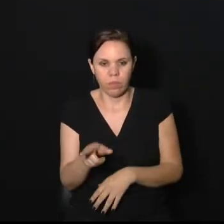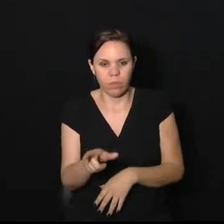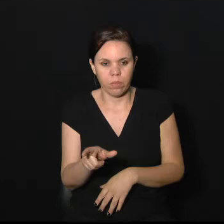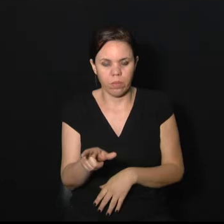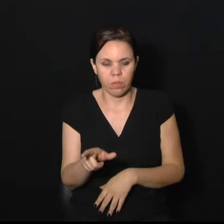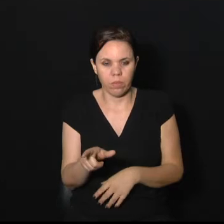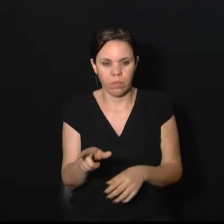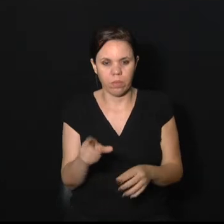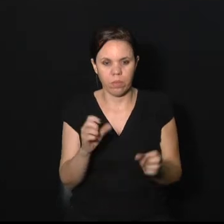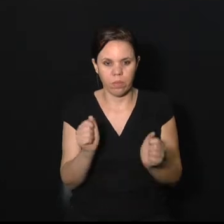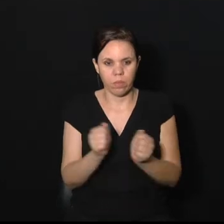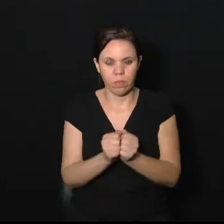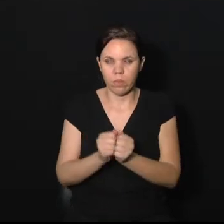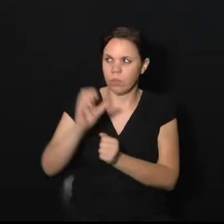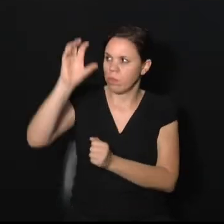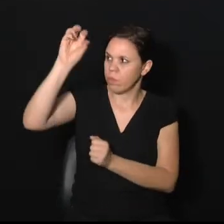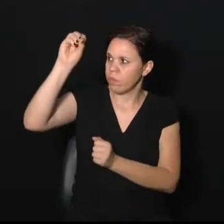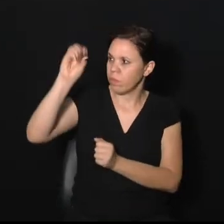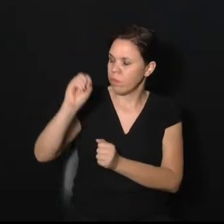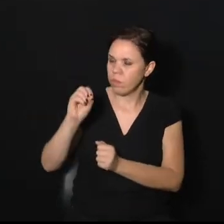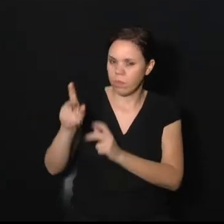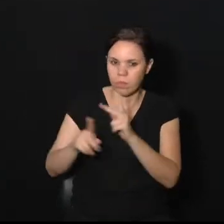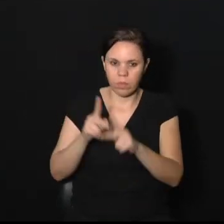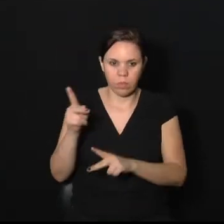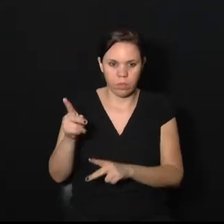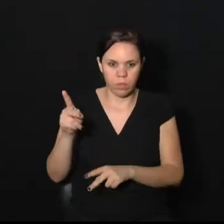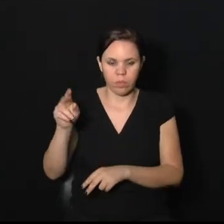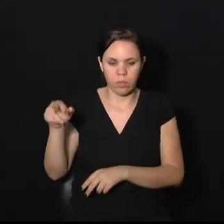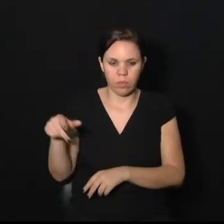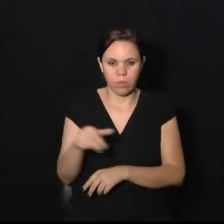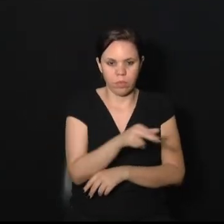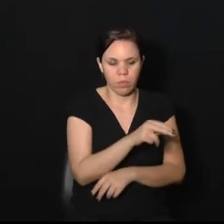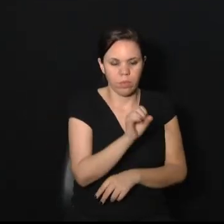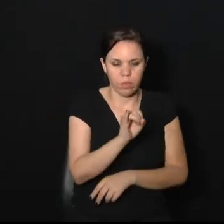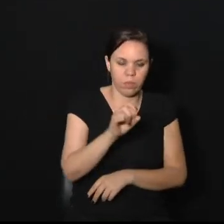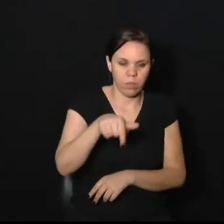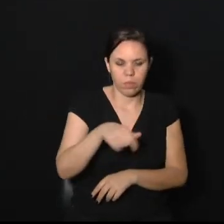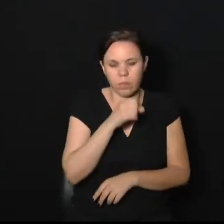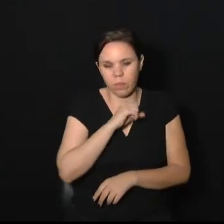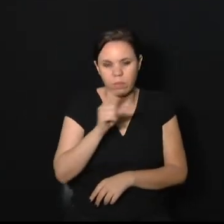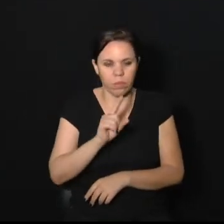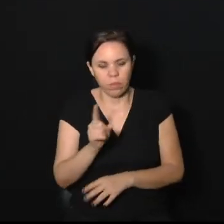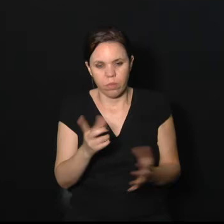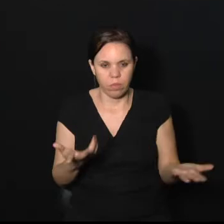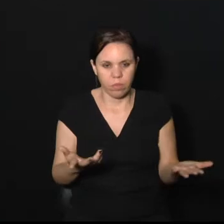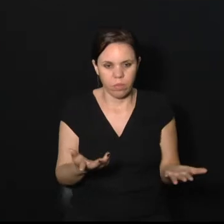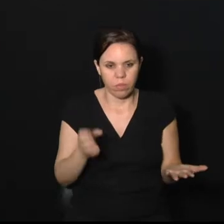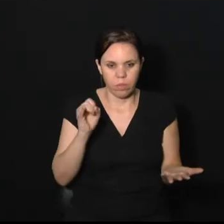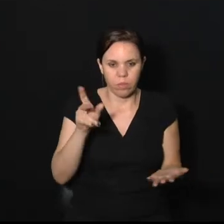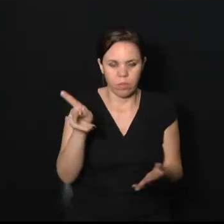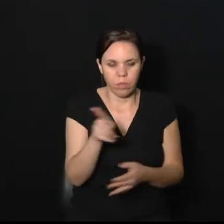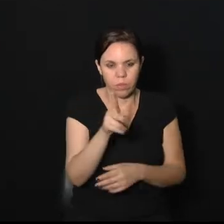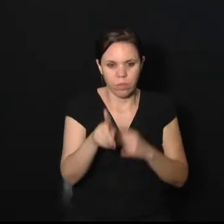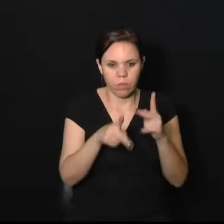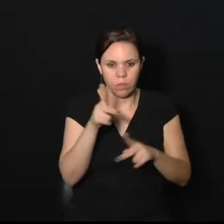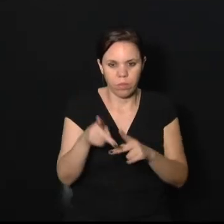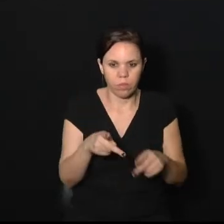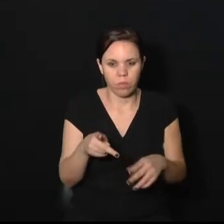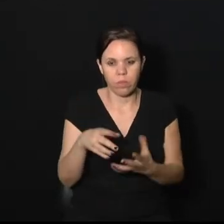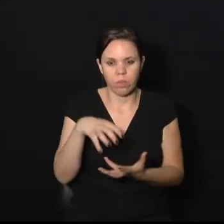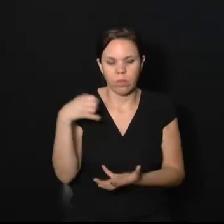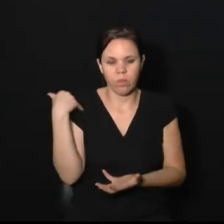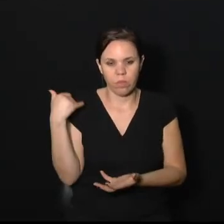no semáforo, e aí, quando o cidadão passa com o cartão, ele identifica se é um idoso ou não. E, se for uma pessoa de terceira idade, o que ele